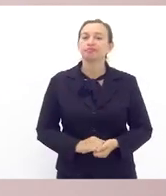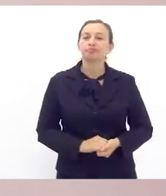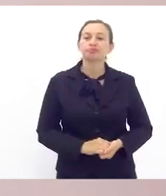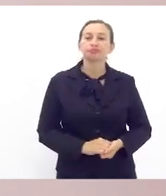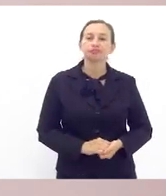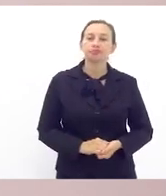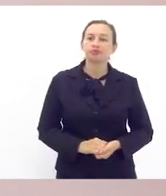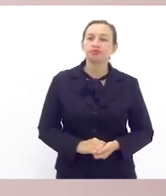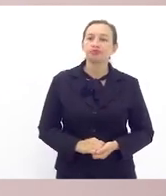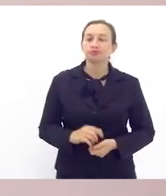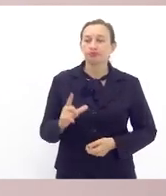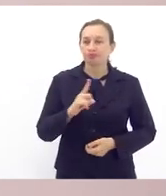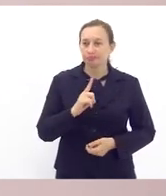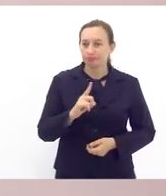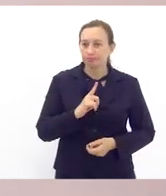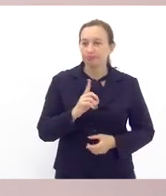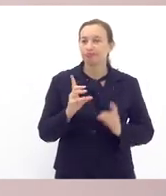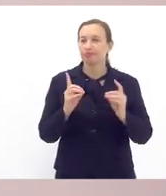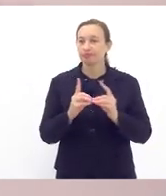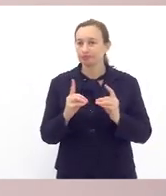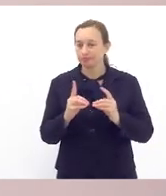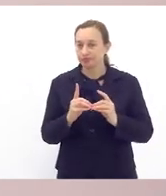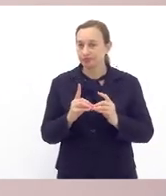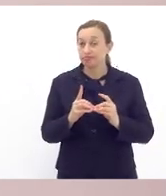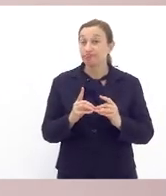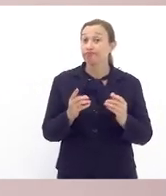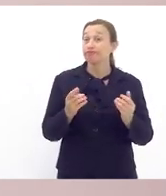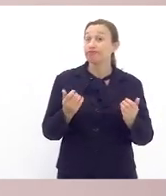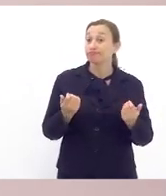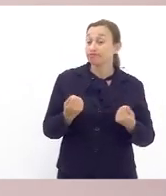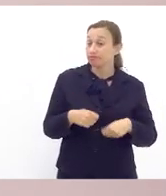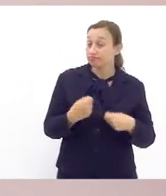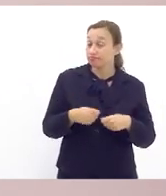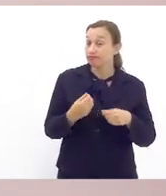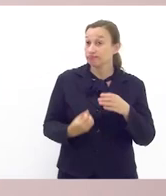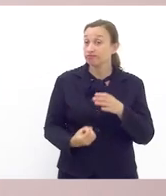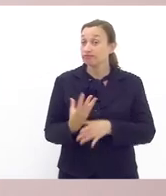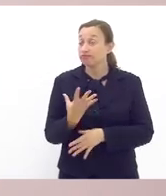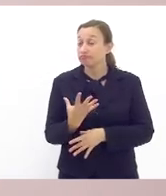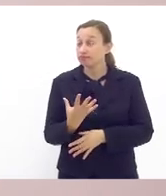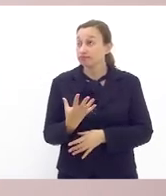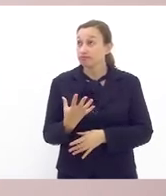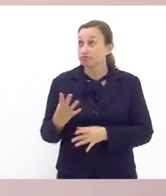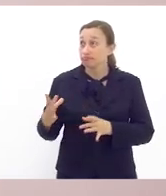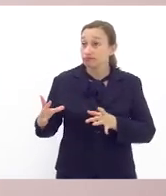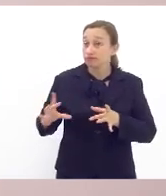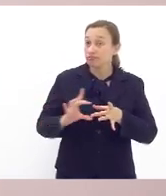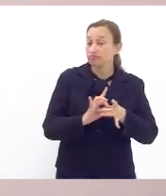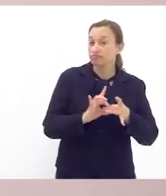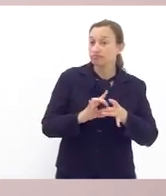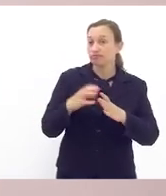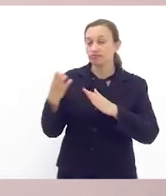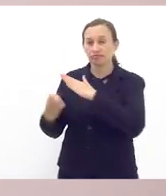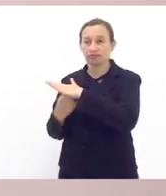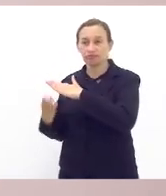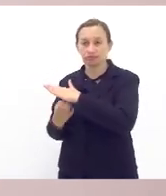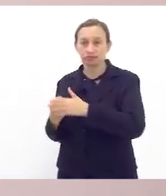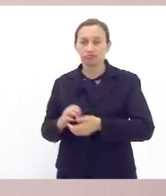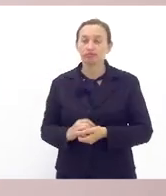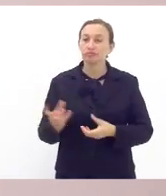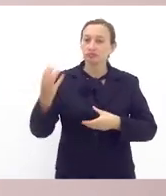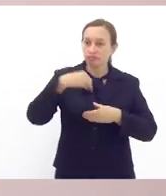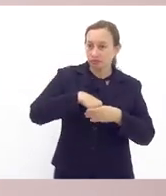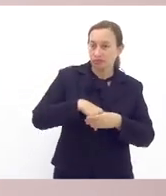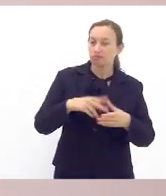temos um atendimento foi necessário criar esse esse vínculo com a empresa nós temos um atendimento dentro